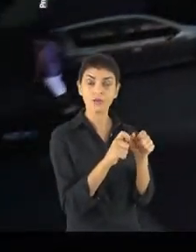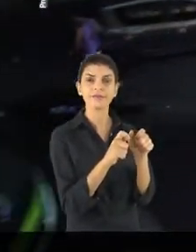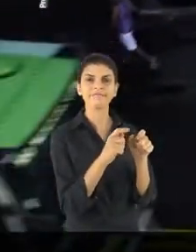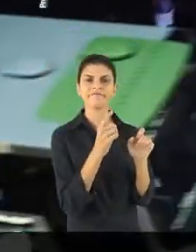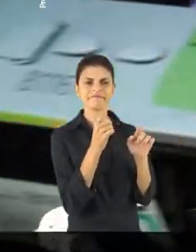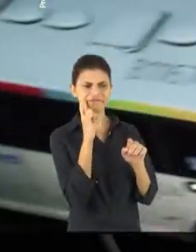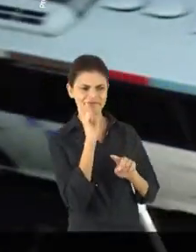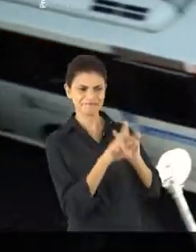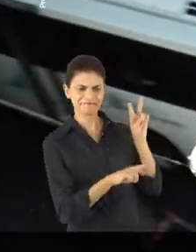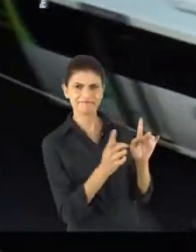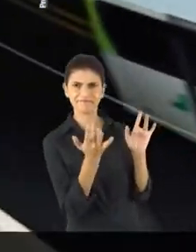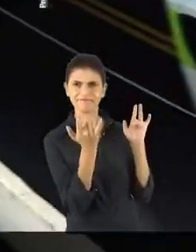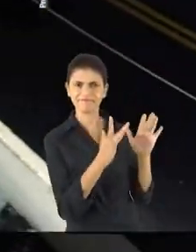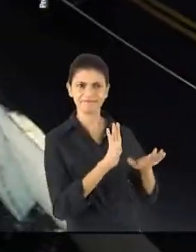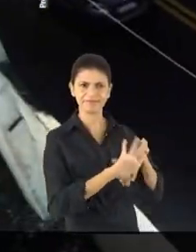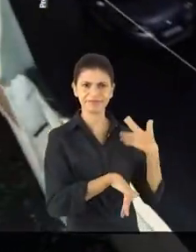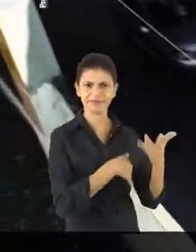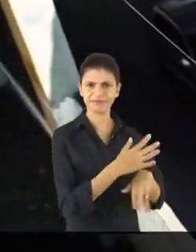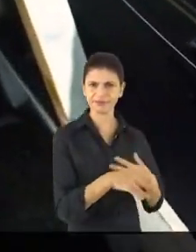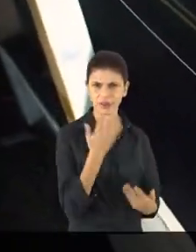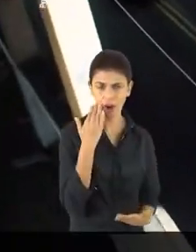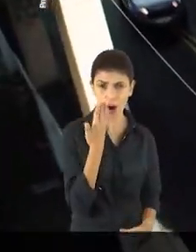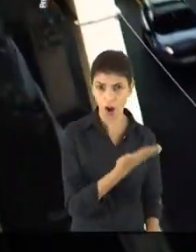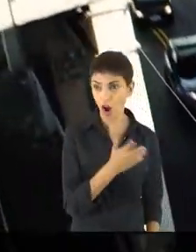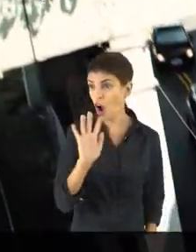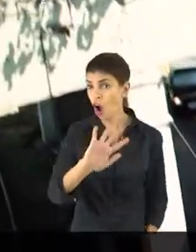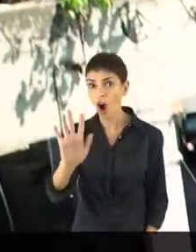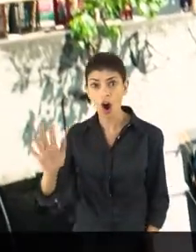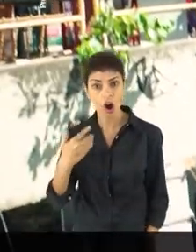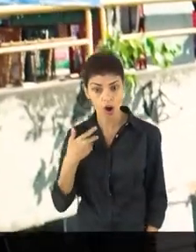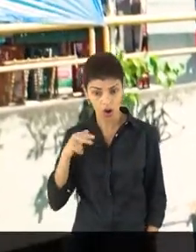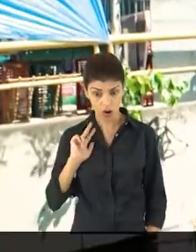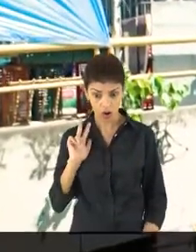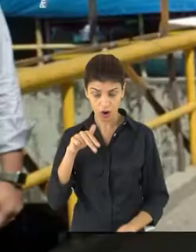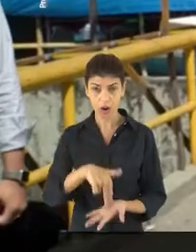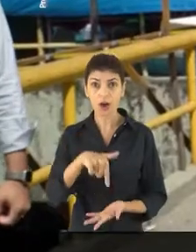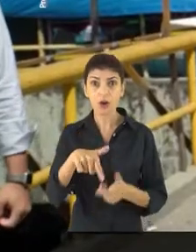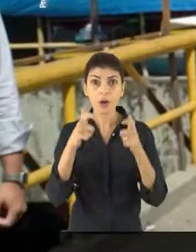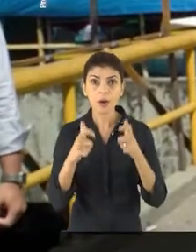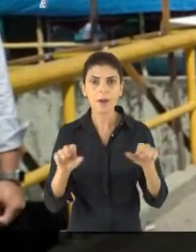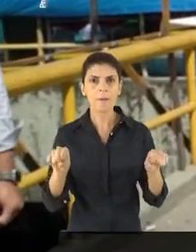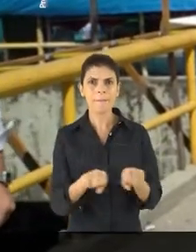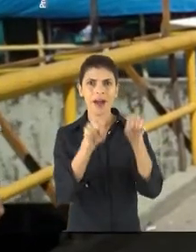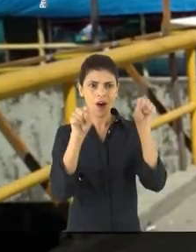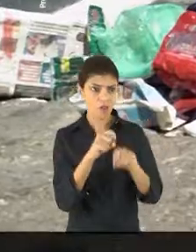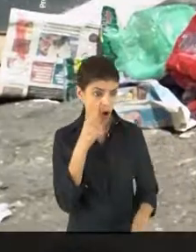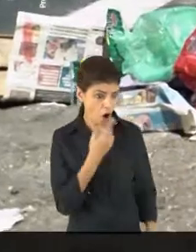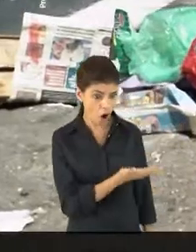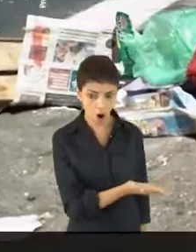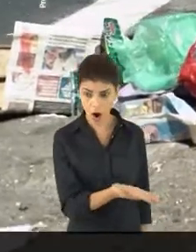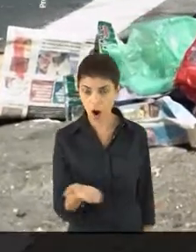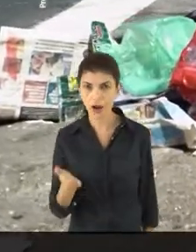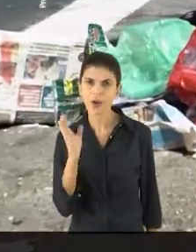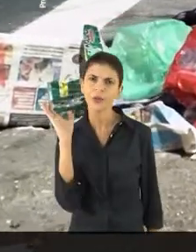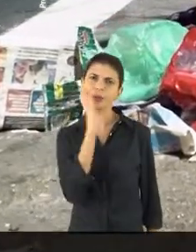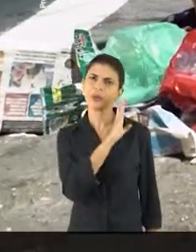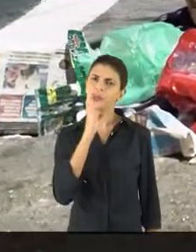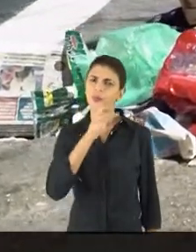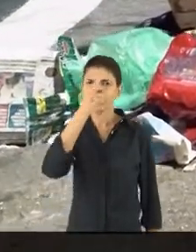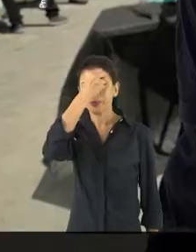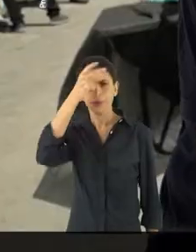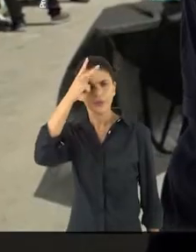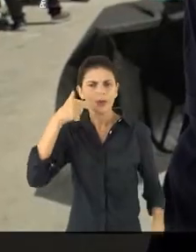Pavuna, confirmou o abandono e a desordem urbana. Oi, pessoal, tudo bem? Eu tô aqui na Pavuna. É de